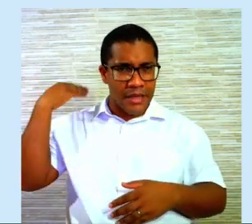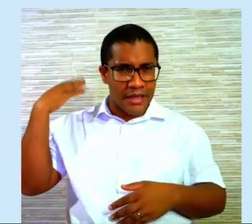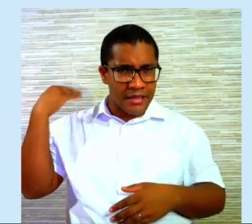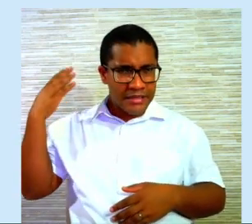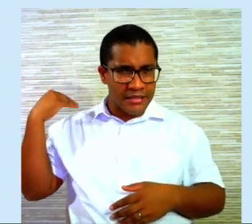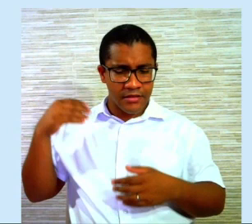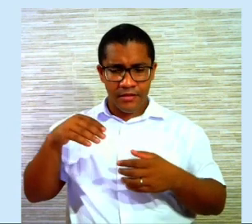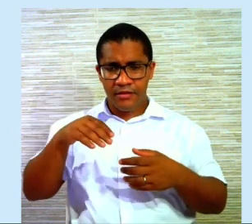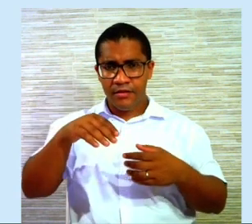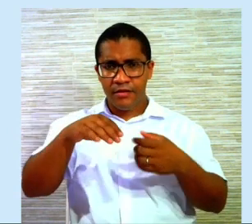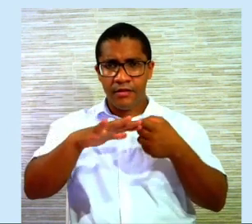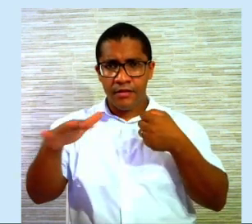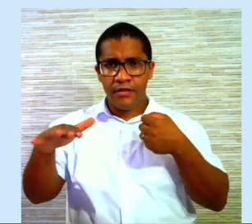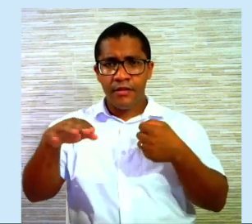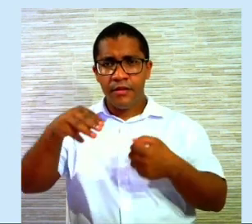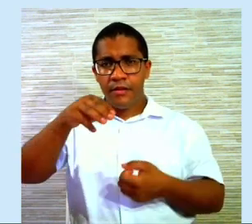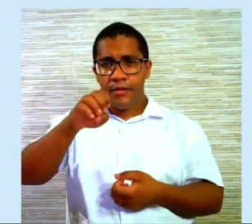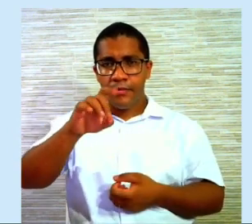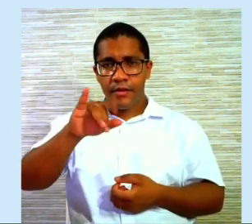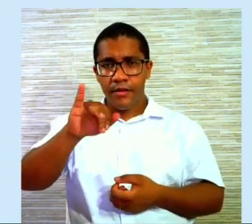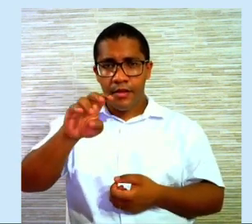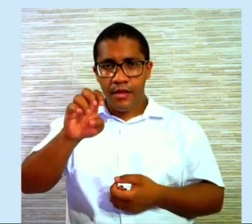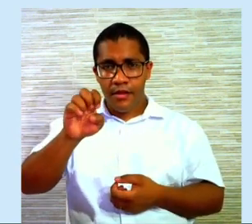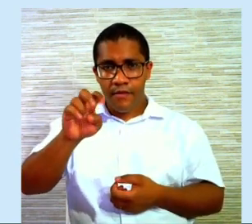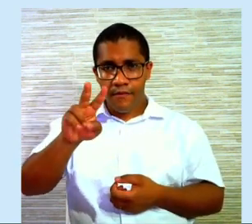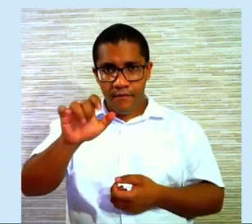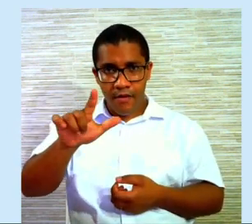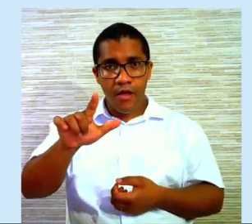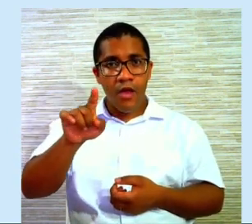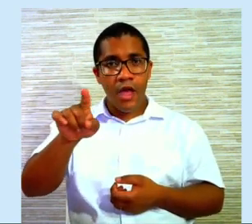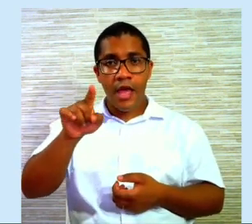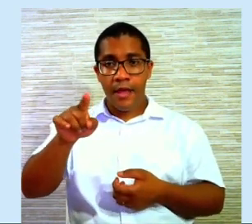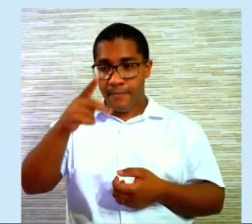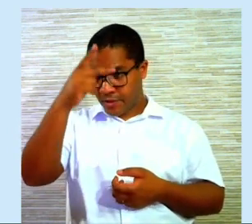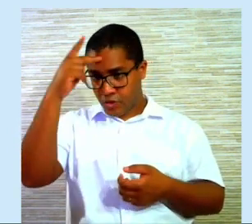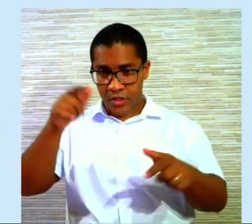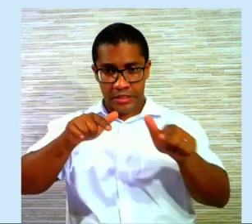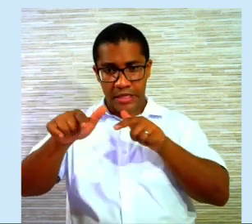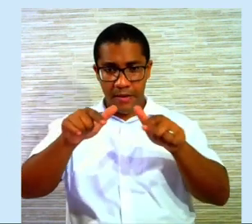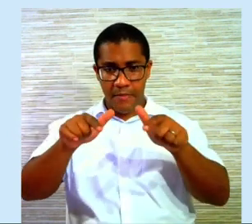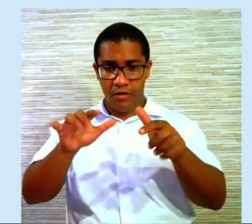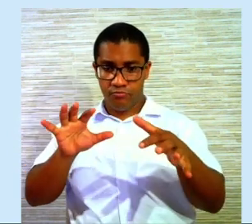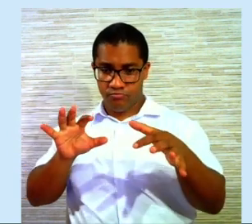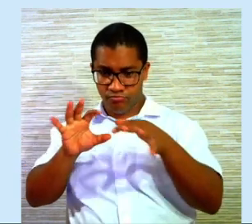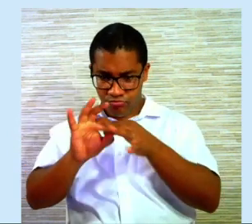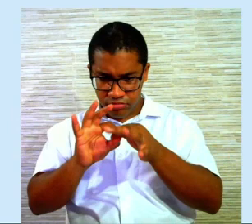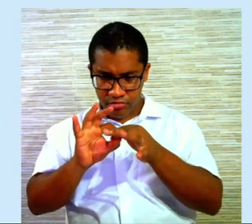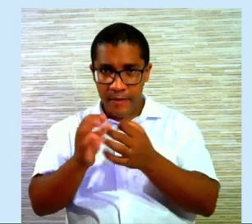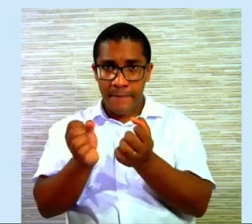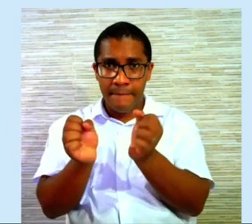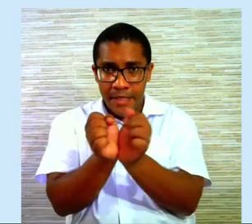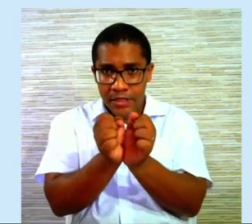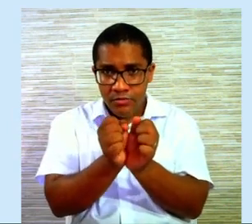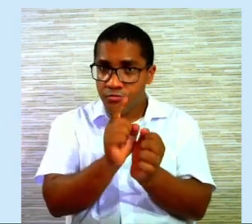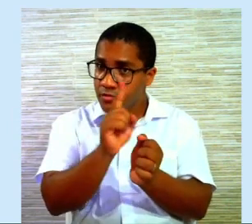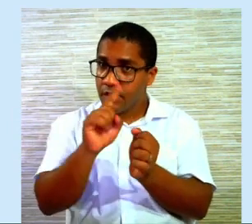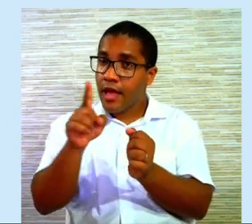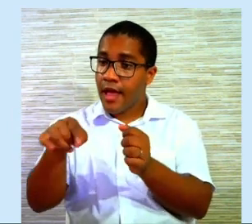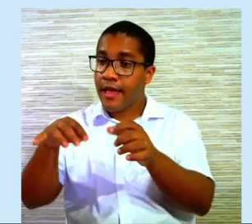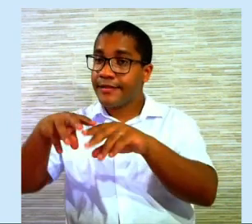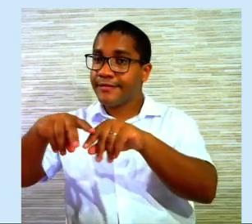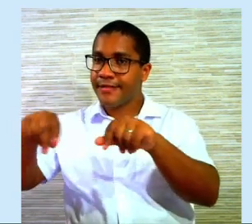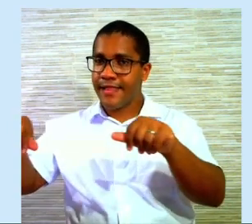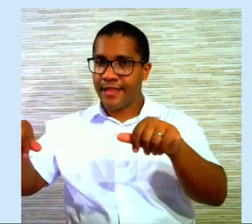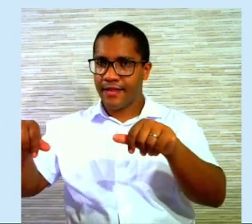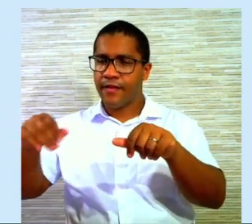período medieval, o indivíduo, ele não era preso ao trabalho, ele era preso à terra. Se o